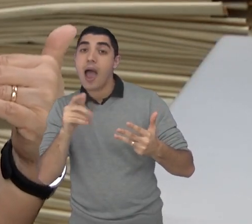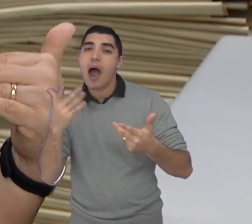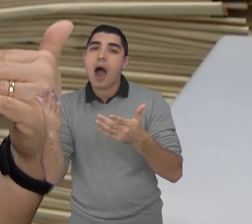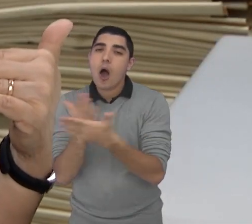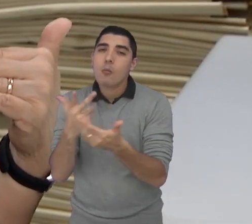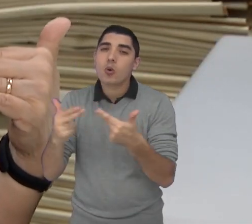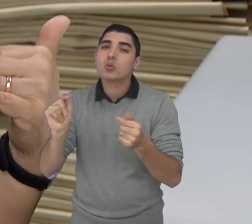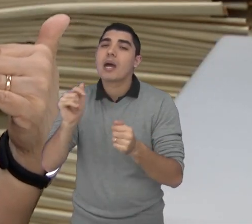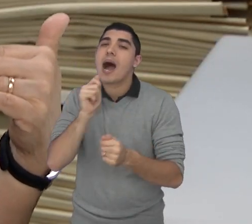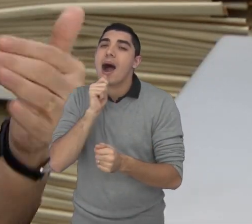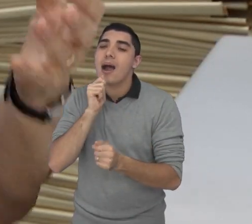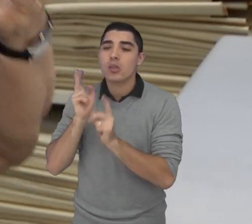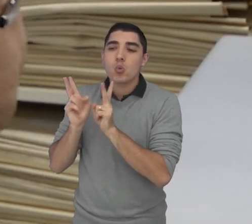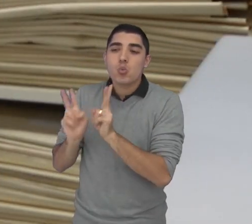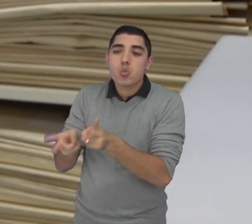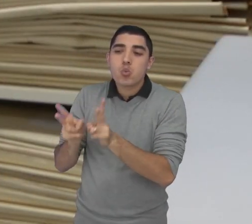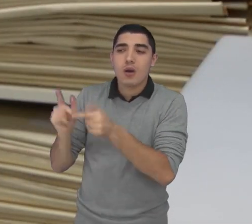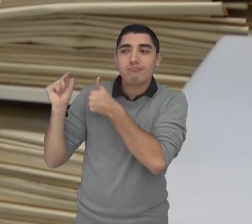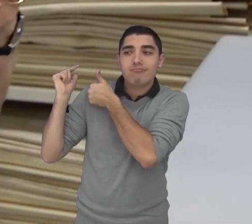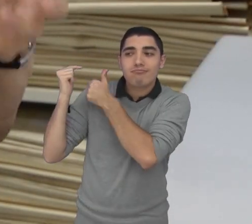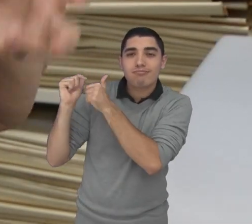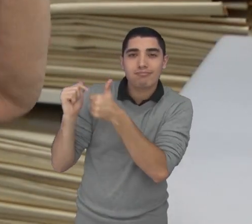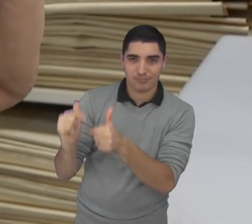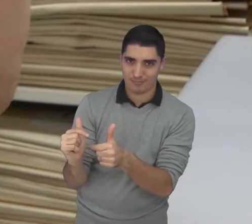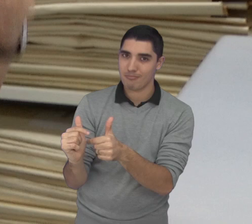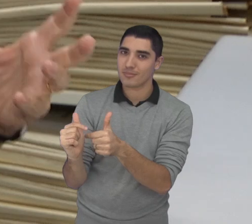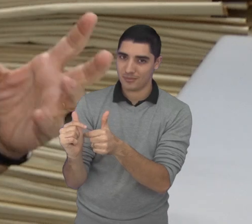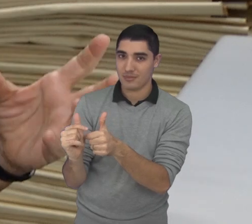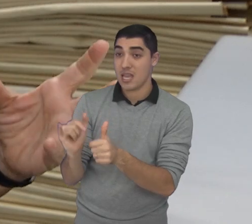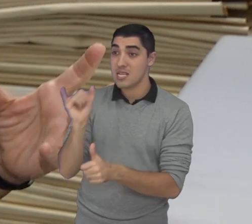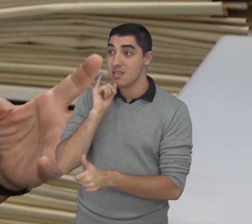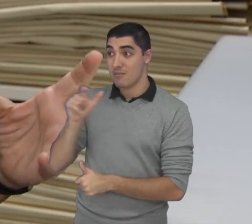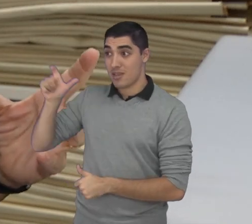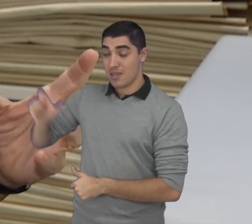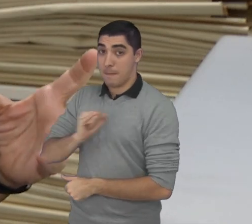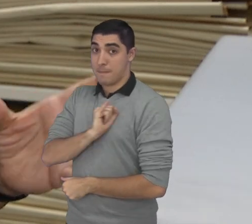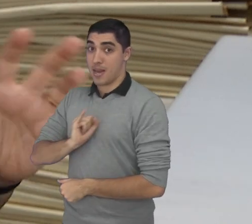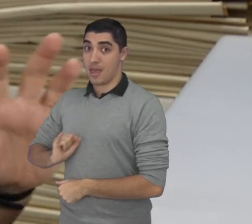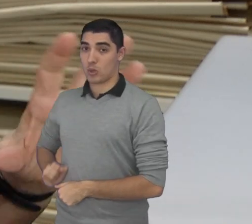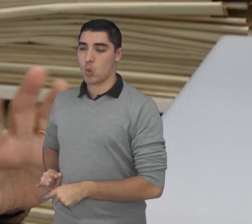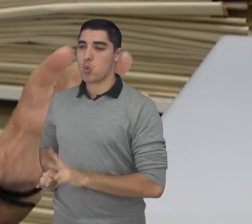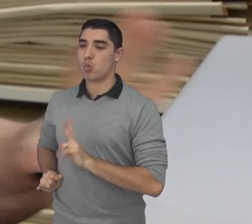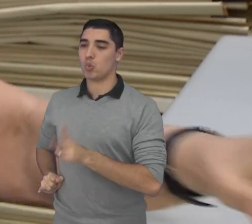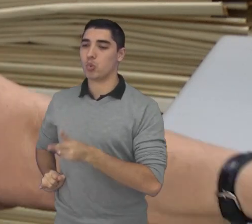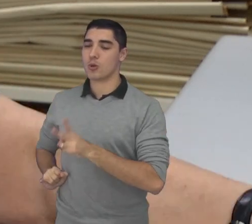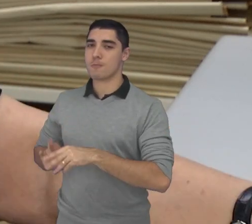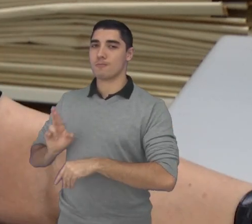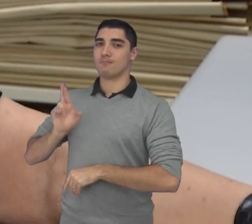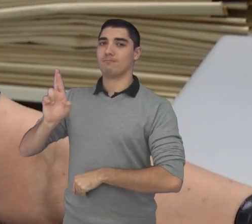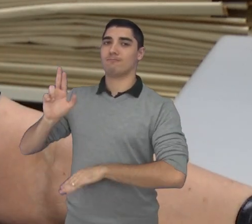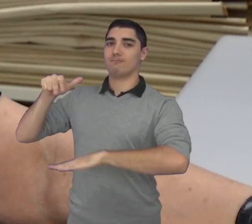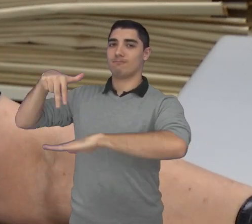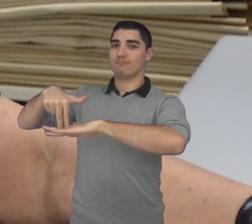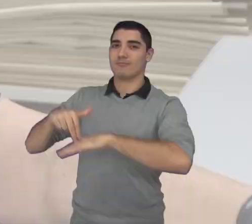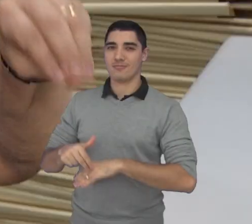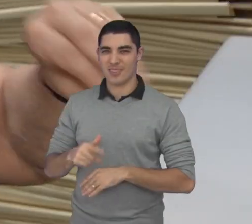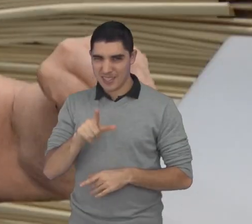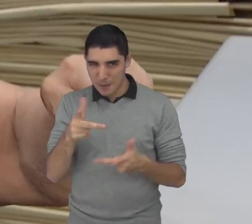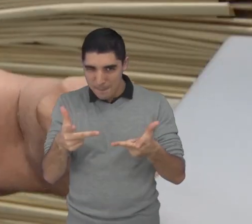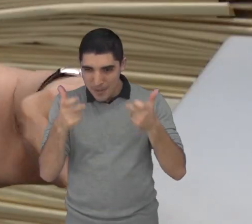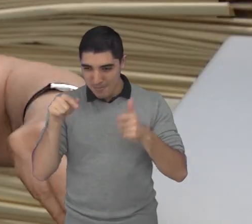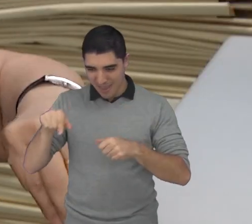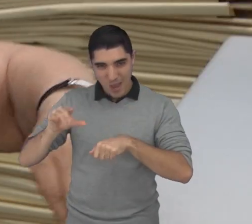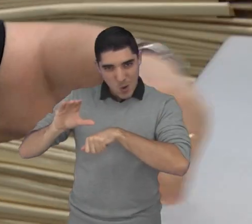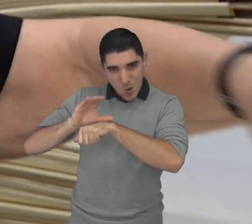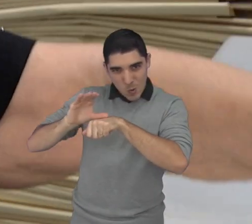absolutismo, que é um poder maior conferido ao imperador. Então, ela é ambígua nesse sentido. Então, veja